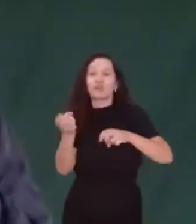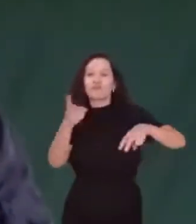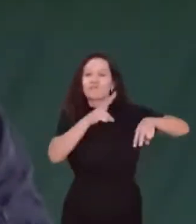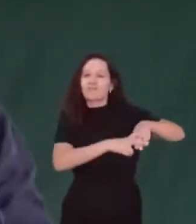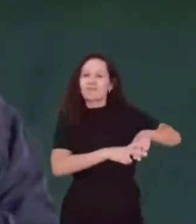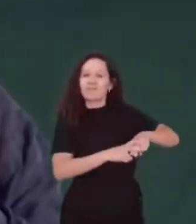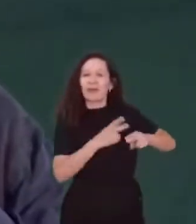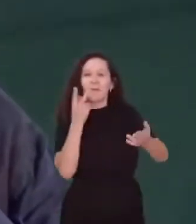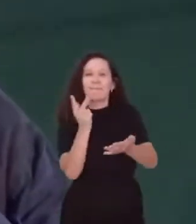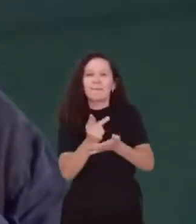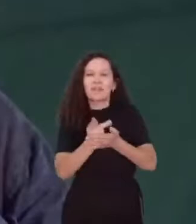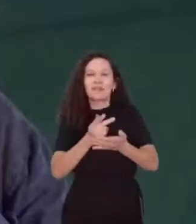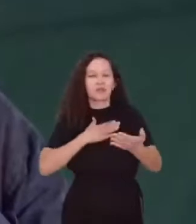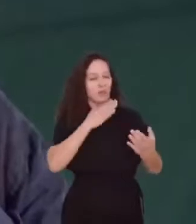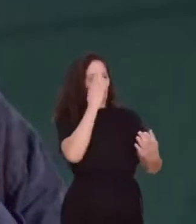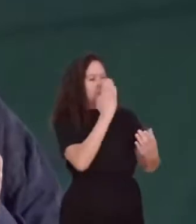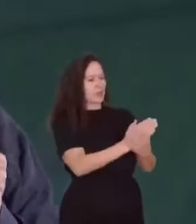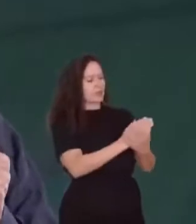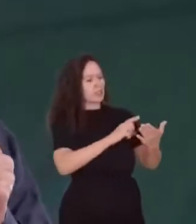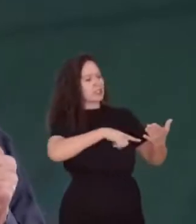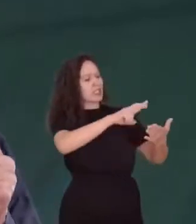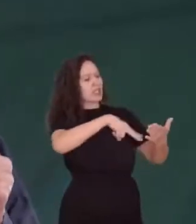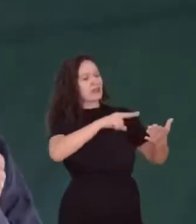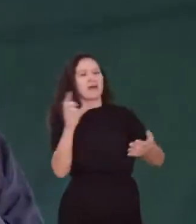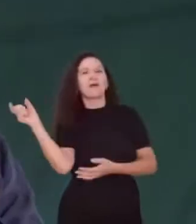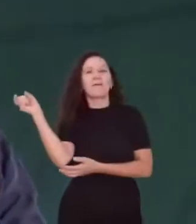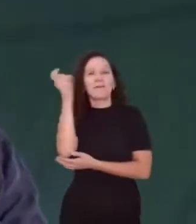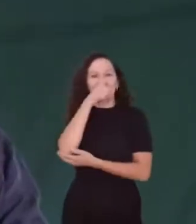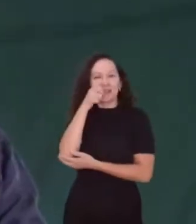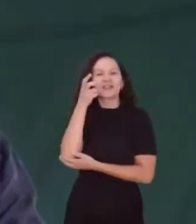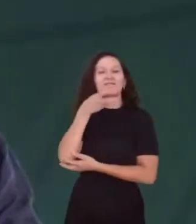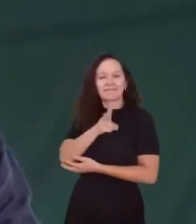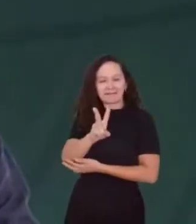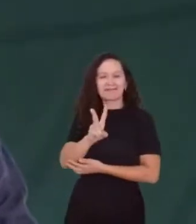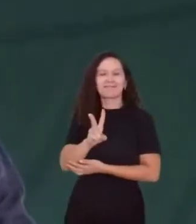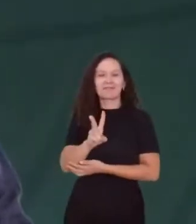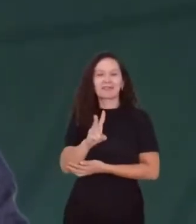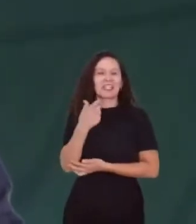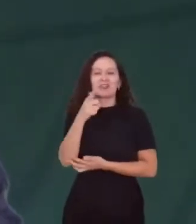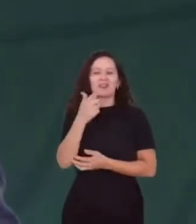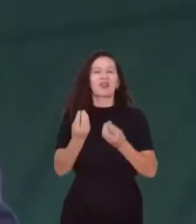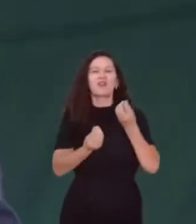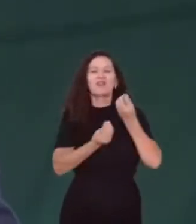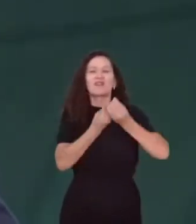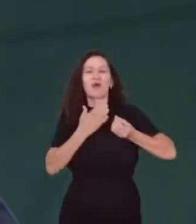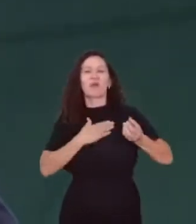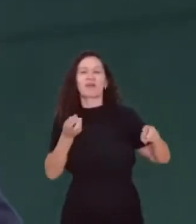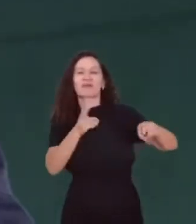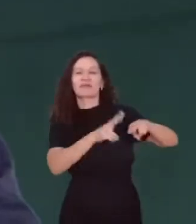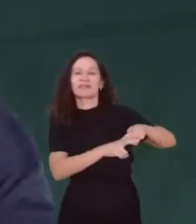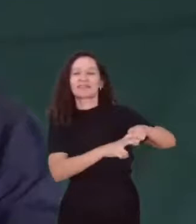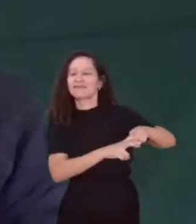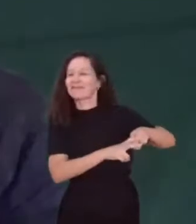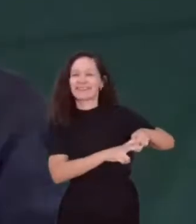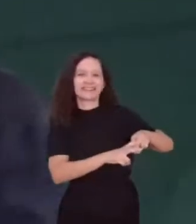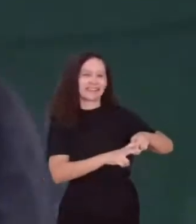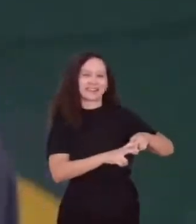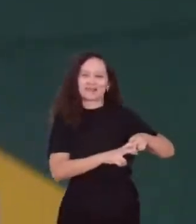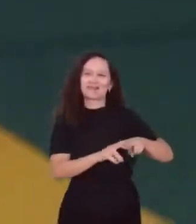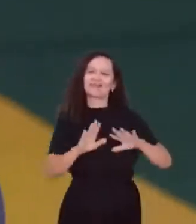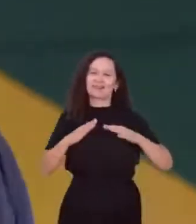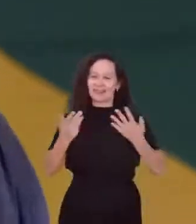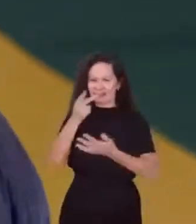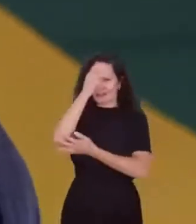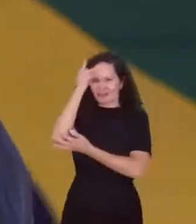ele mentiu. Porque ele não teve como me condenar. Então, gente, eu quero votar,